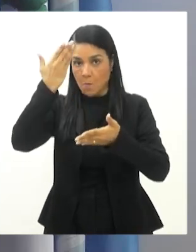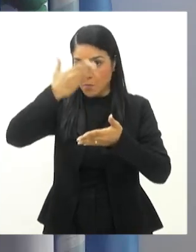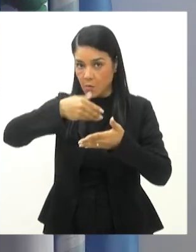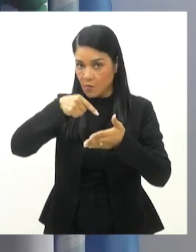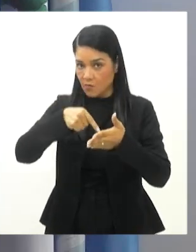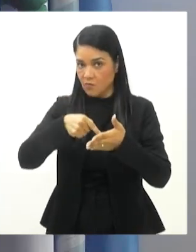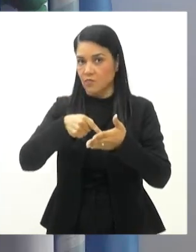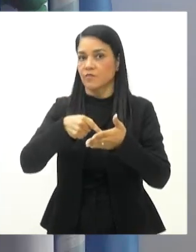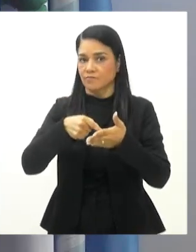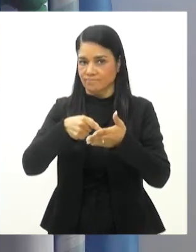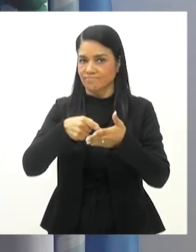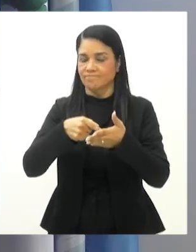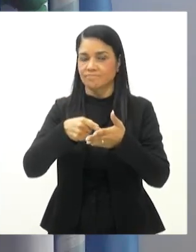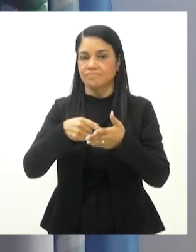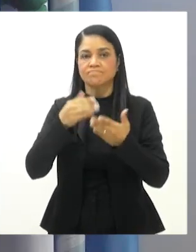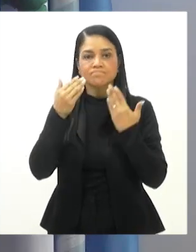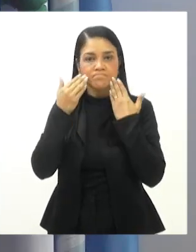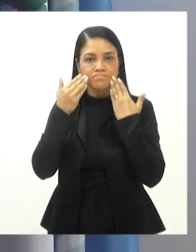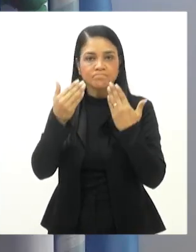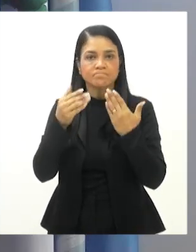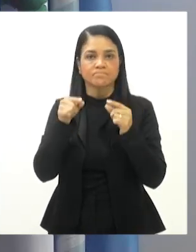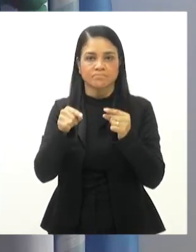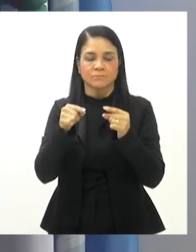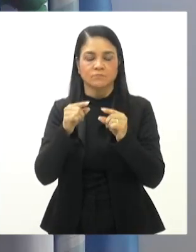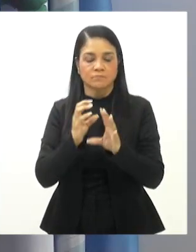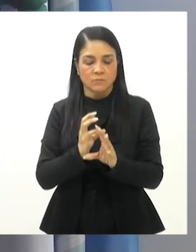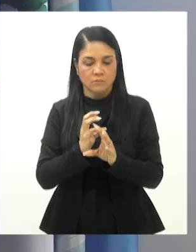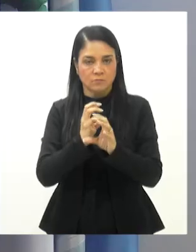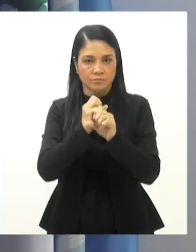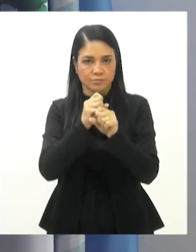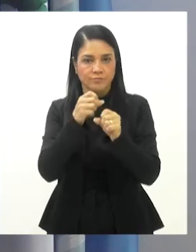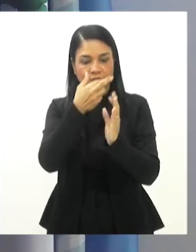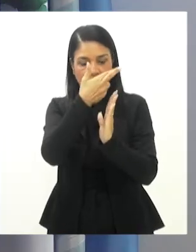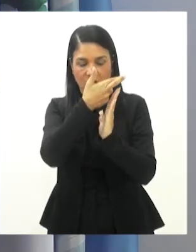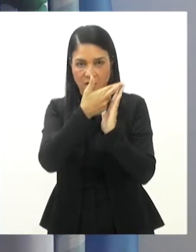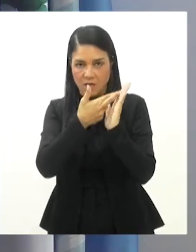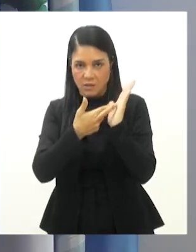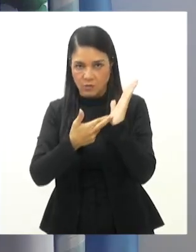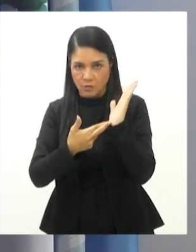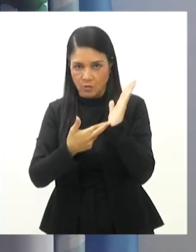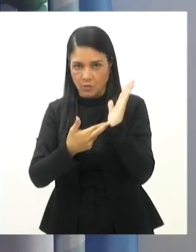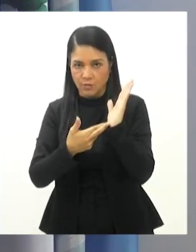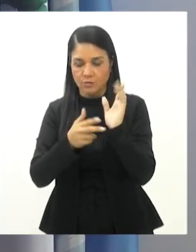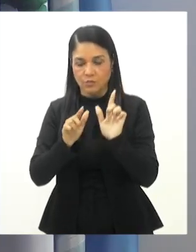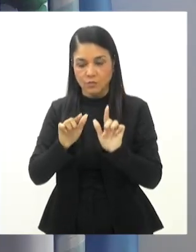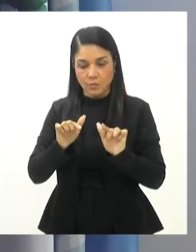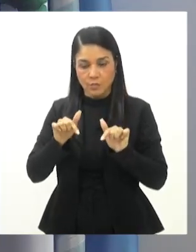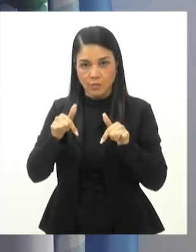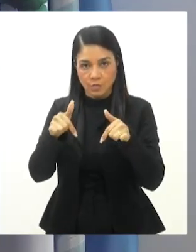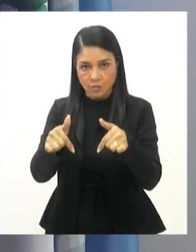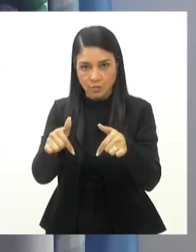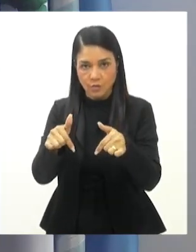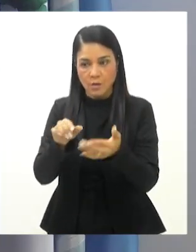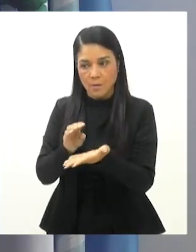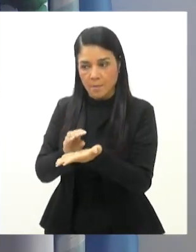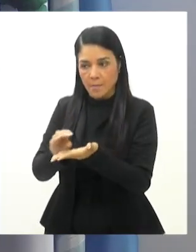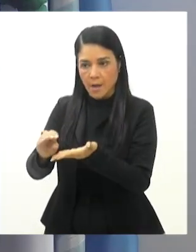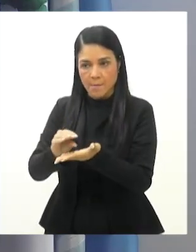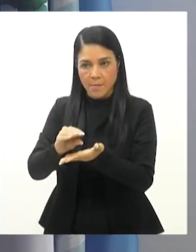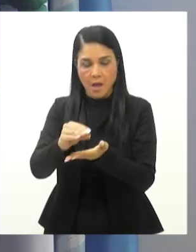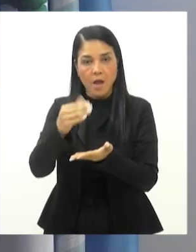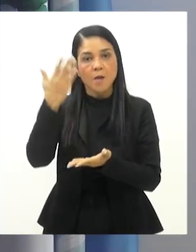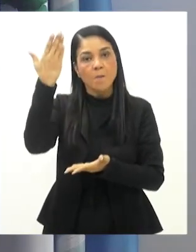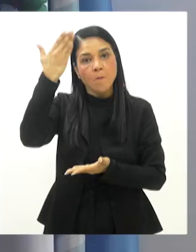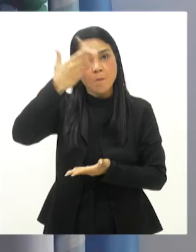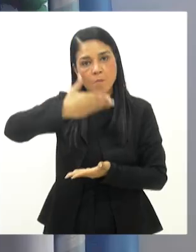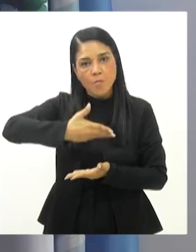respeito à apresentação do que foi relatório pormenorizado do que foi executado e, sobretudo, com